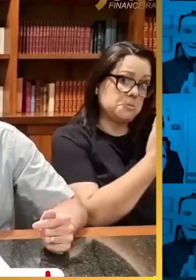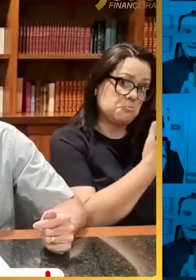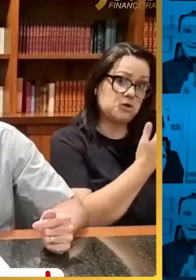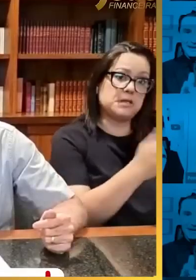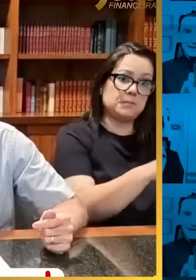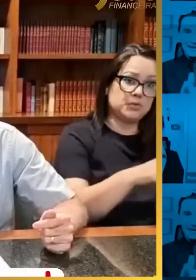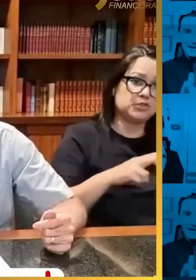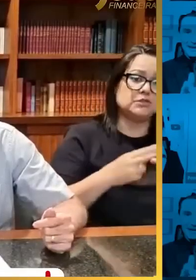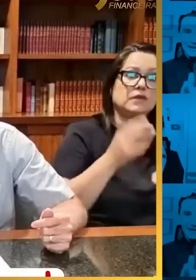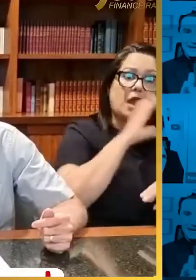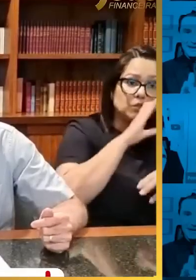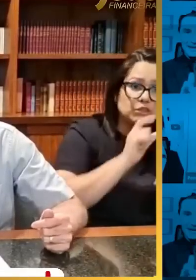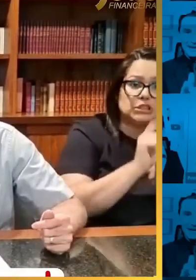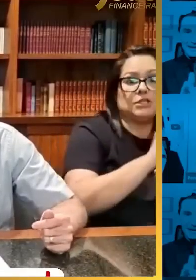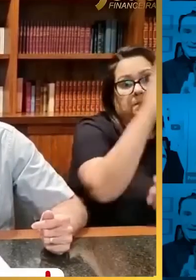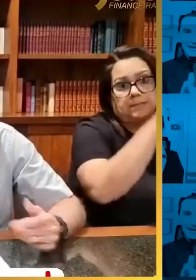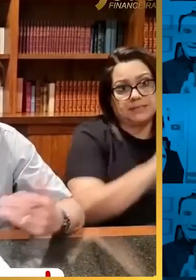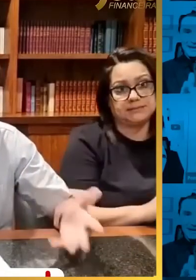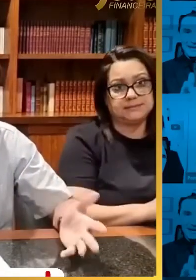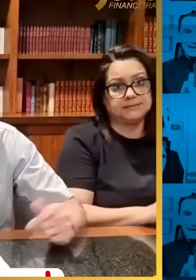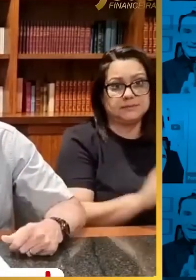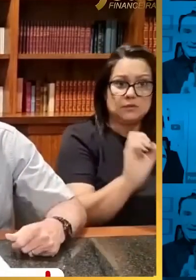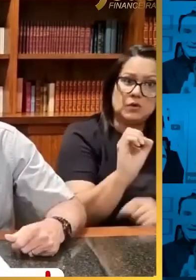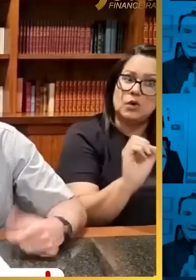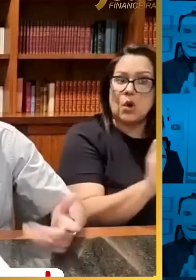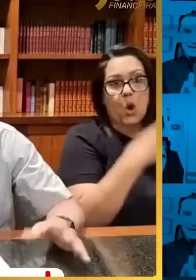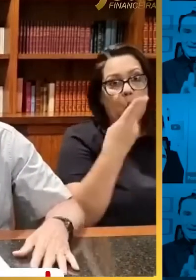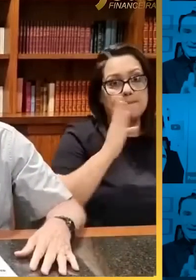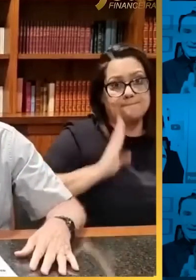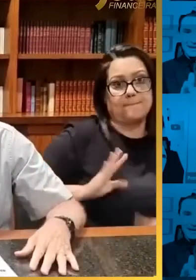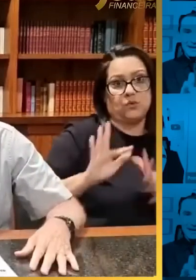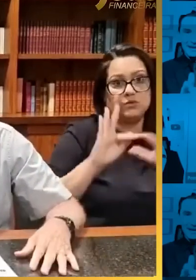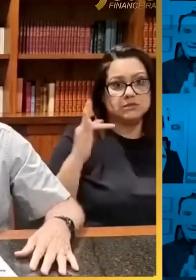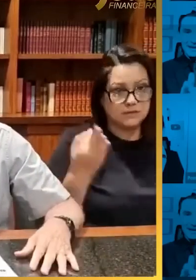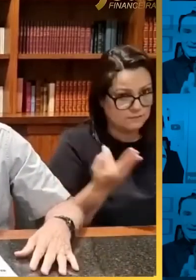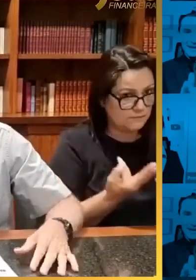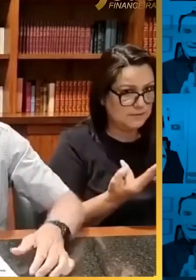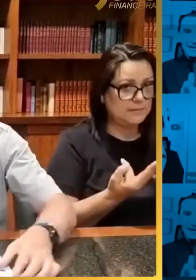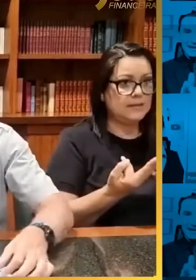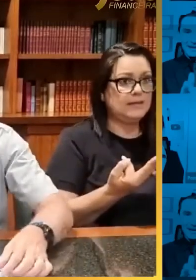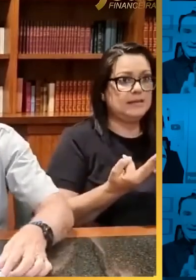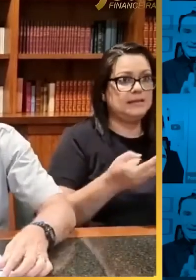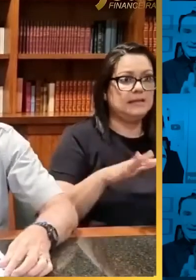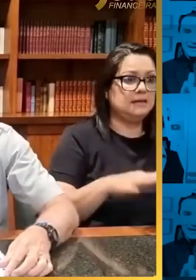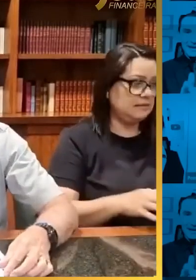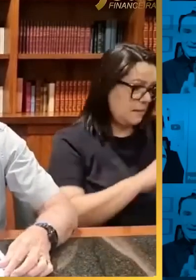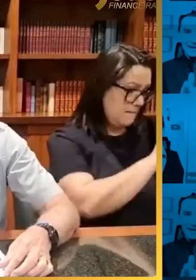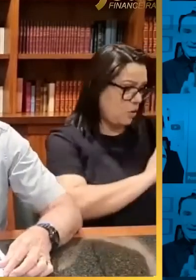pelo Auxílio Brasil, né? Ou se o Bolsa Família continuar na casa dos R$ 180.